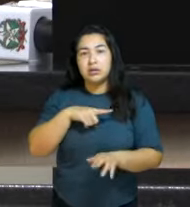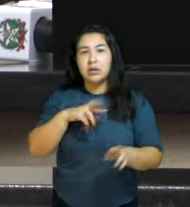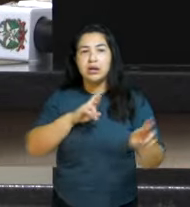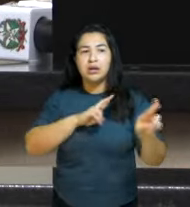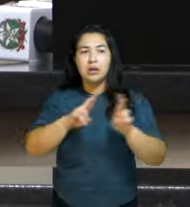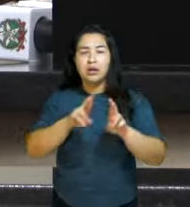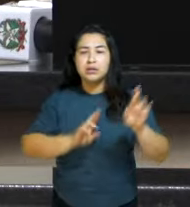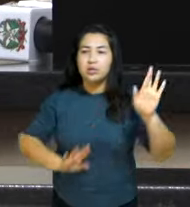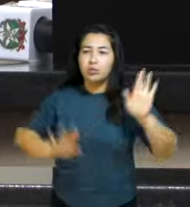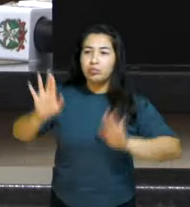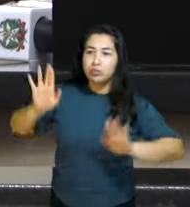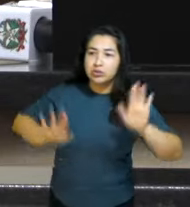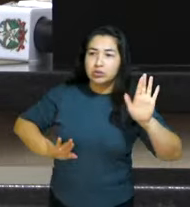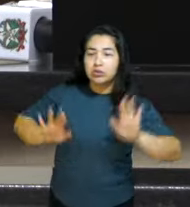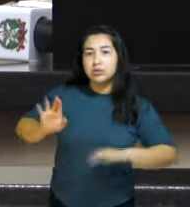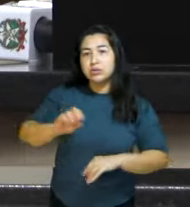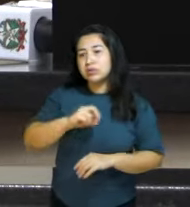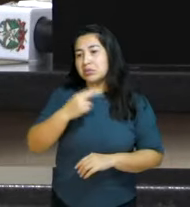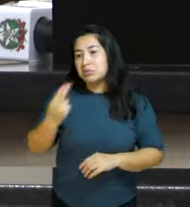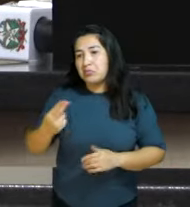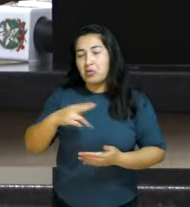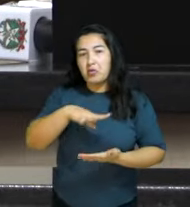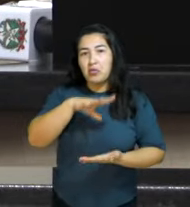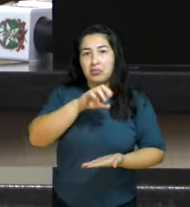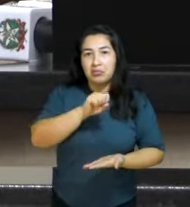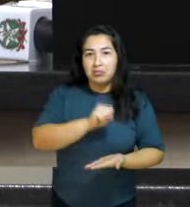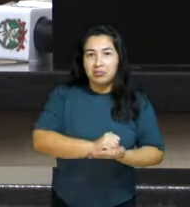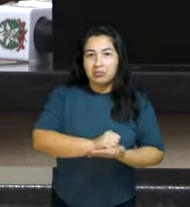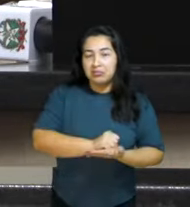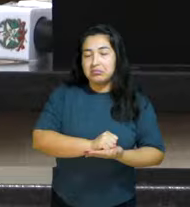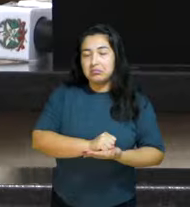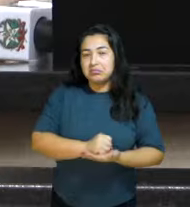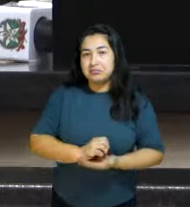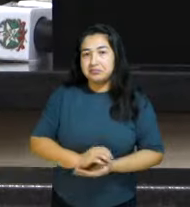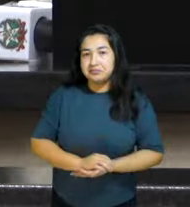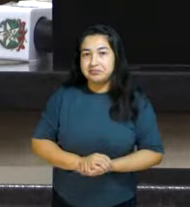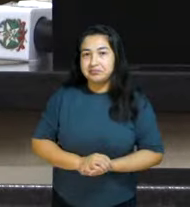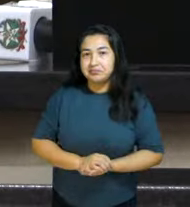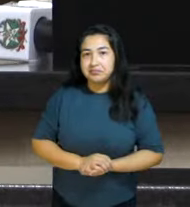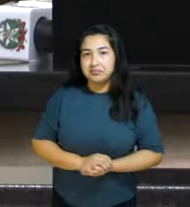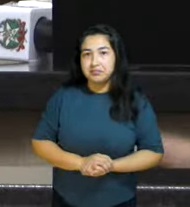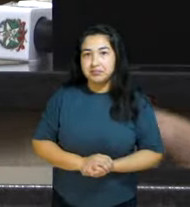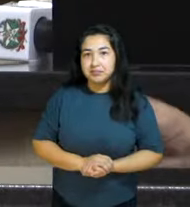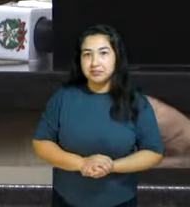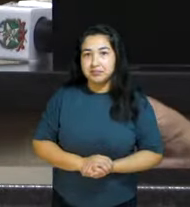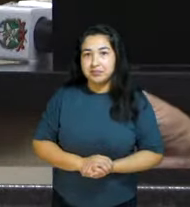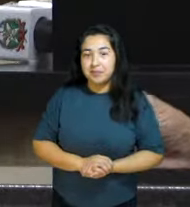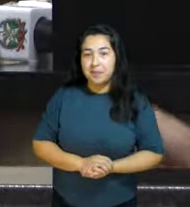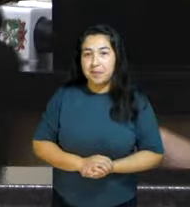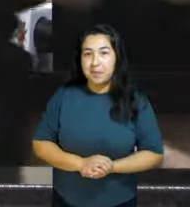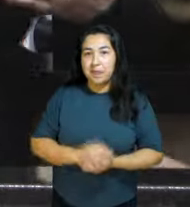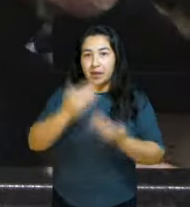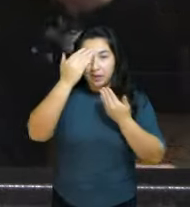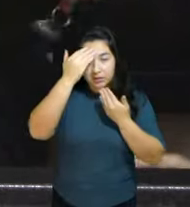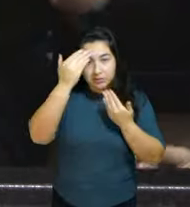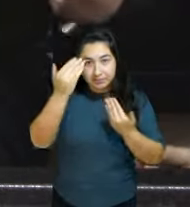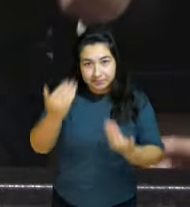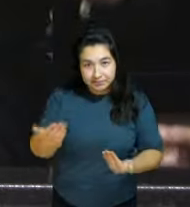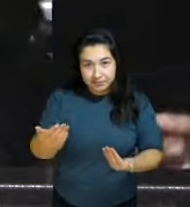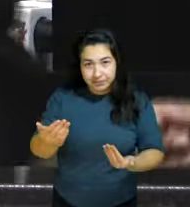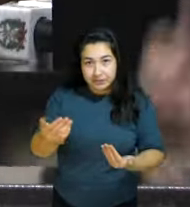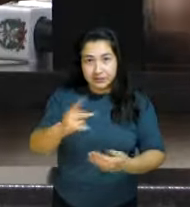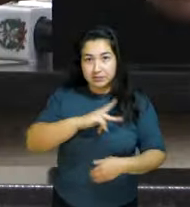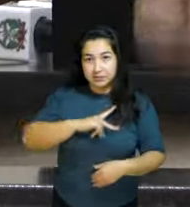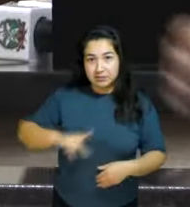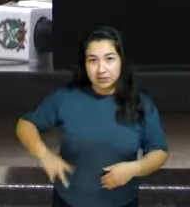licitações ou de credenciamentos ou algo parecido. Então, gostaria de agradecer ao